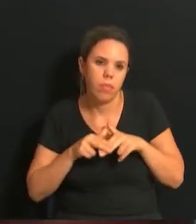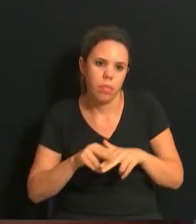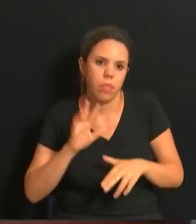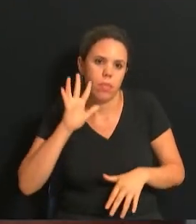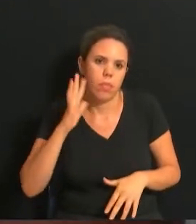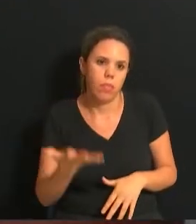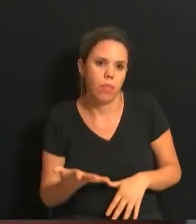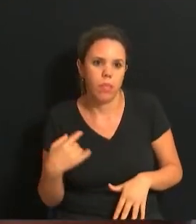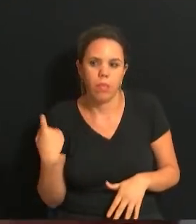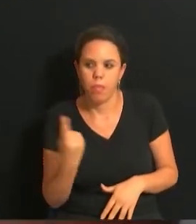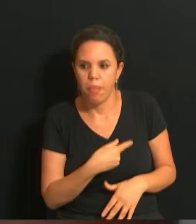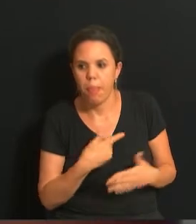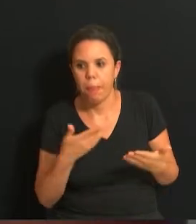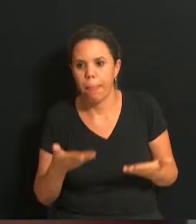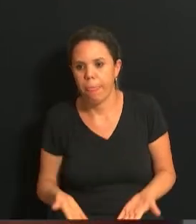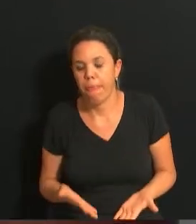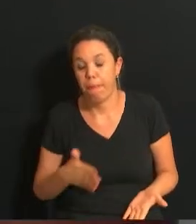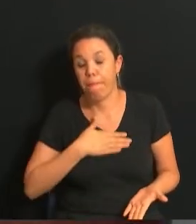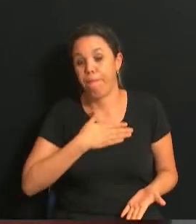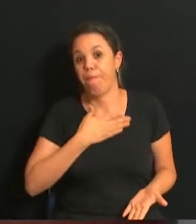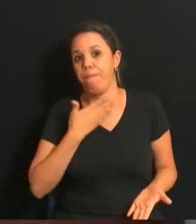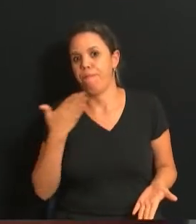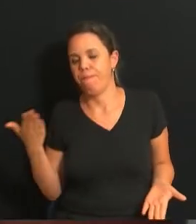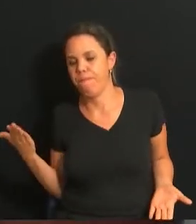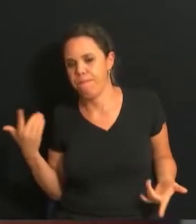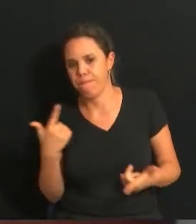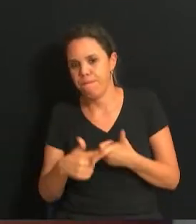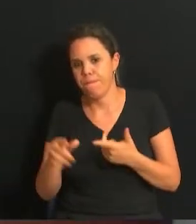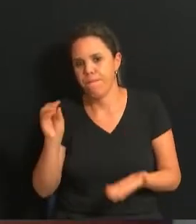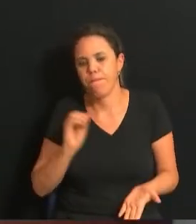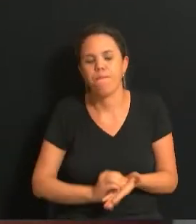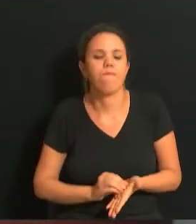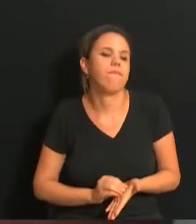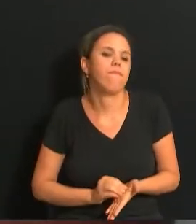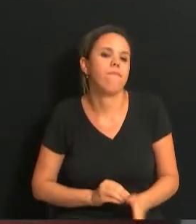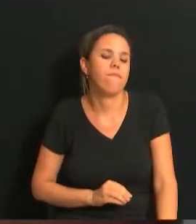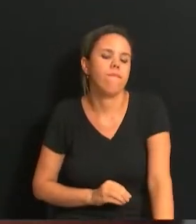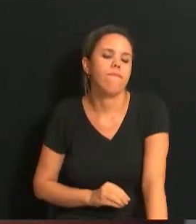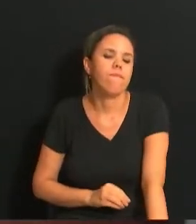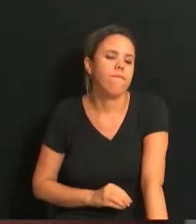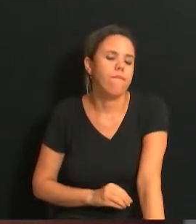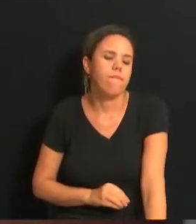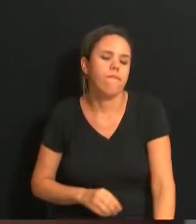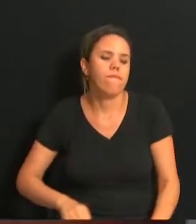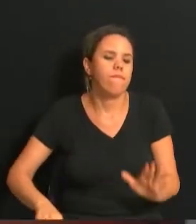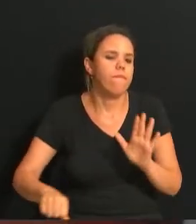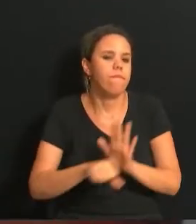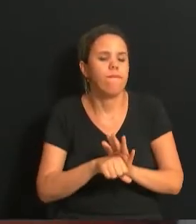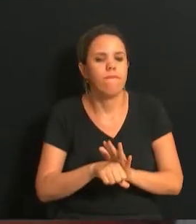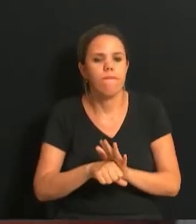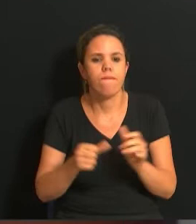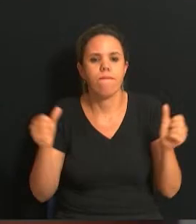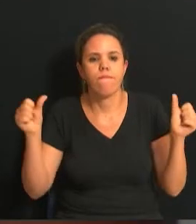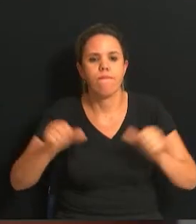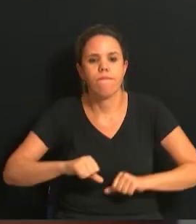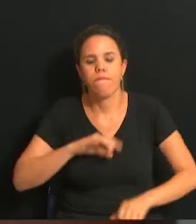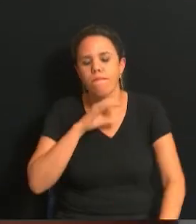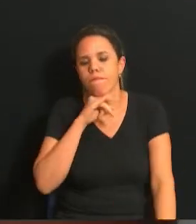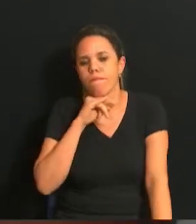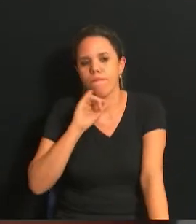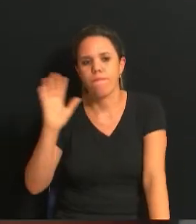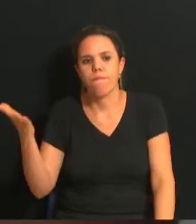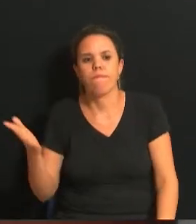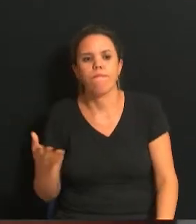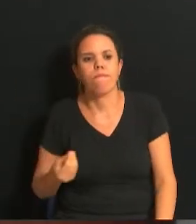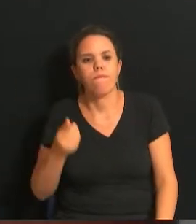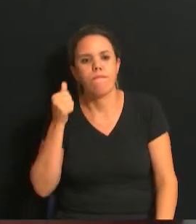nós somos aí, né, surpreendidos por fatos, por crimes horríveis que vêm aí tirar a vida